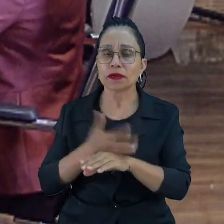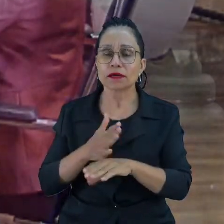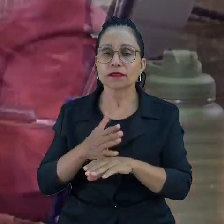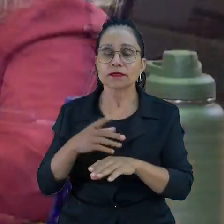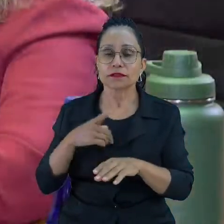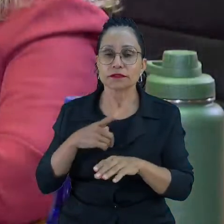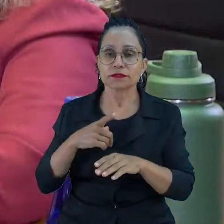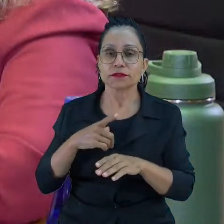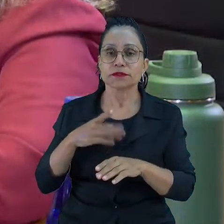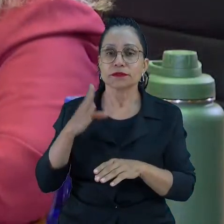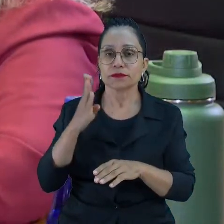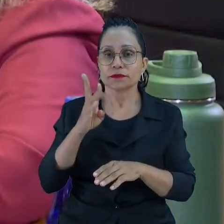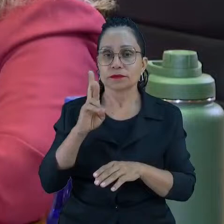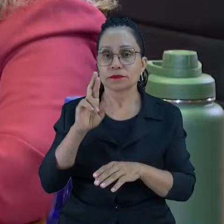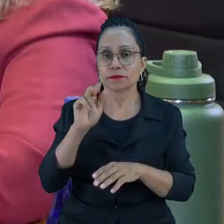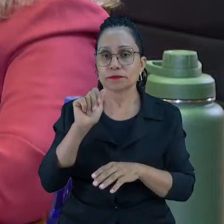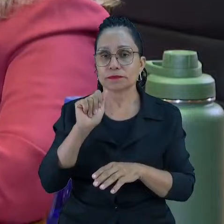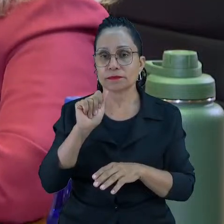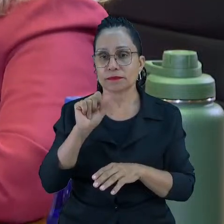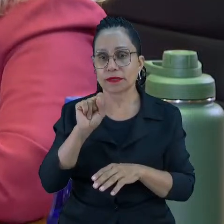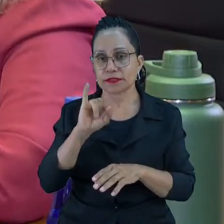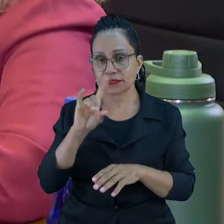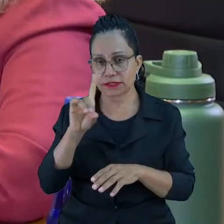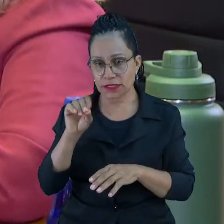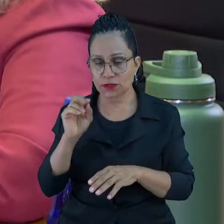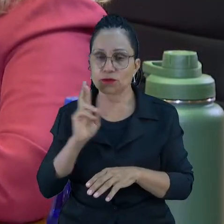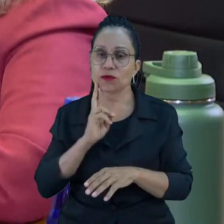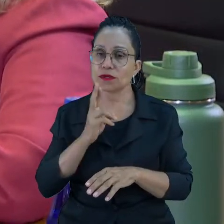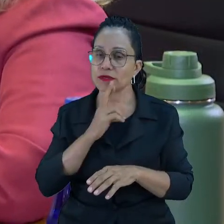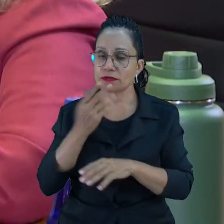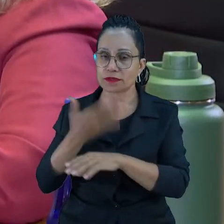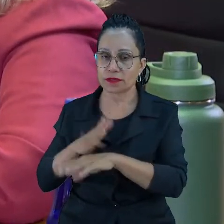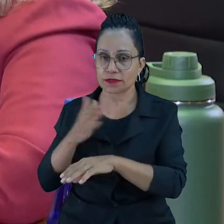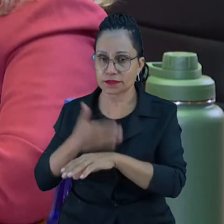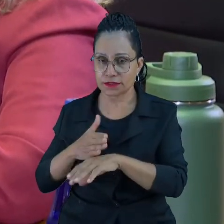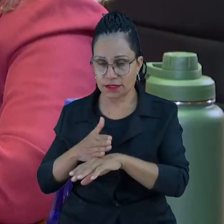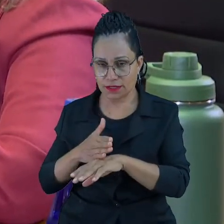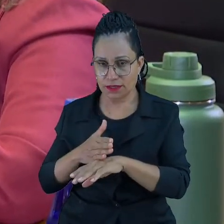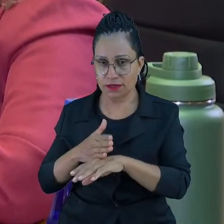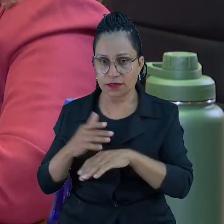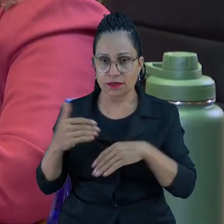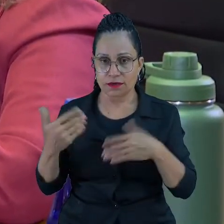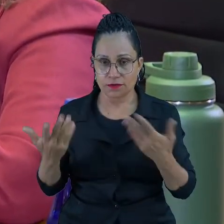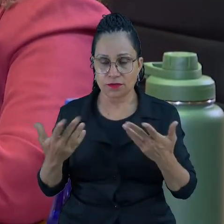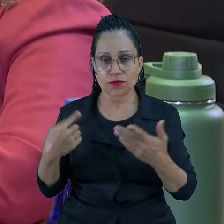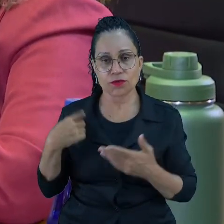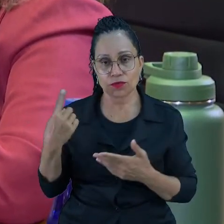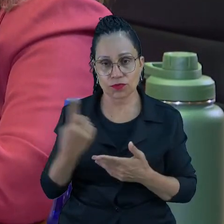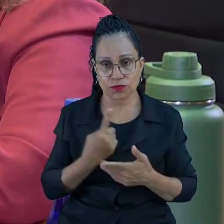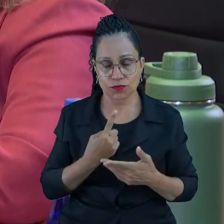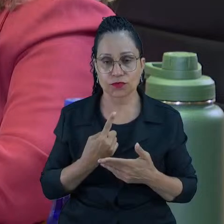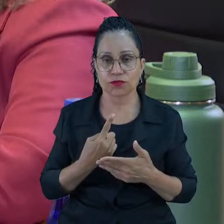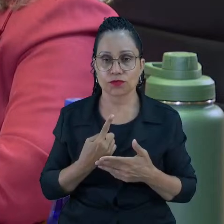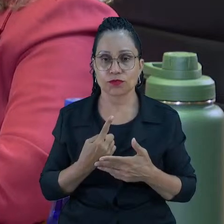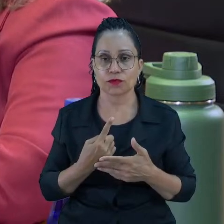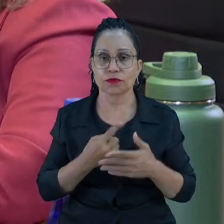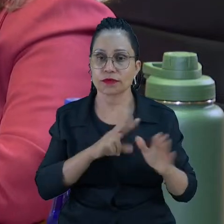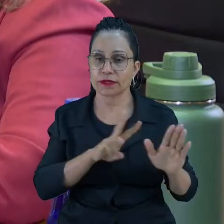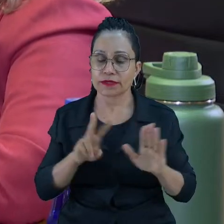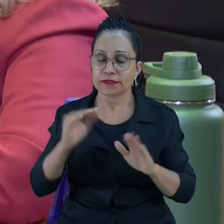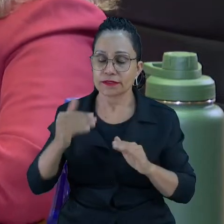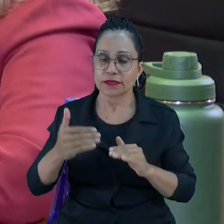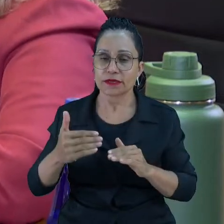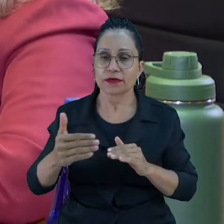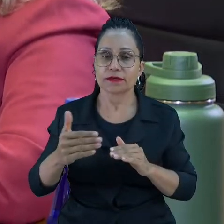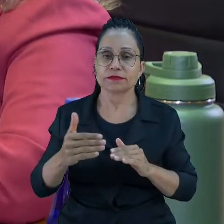no Brasido, né? Assim que a gente saiu do treinamento da Brasel, nós fizemos, né, na semana subsequente já